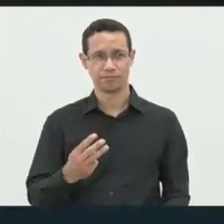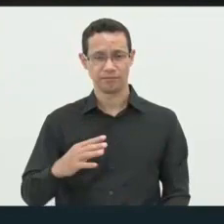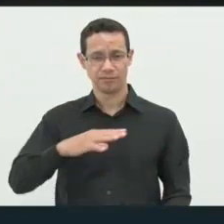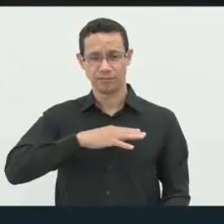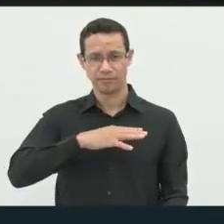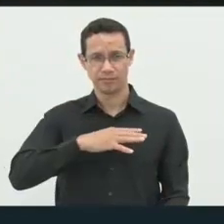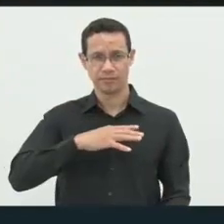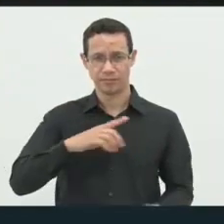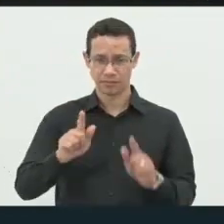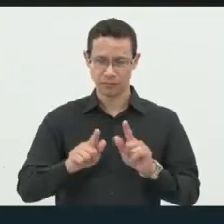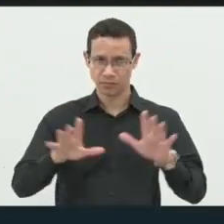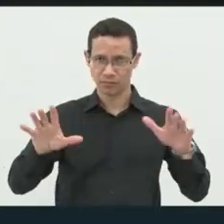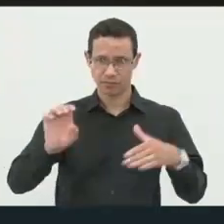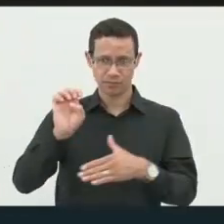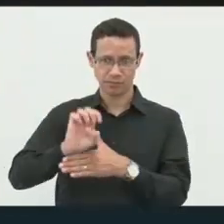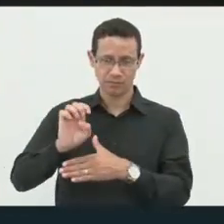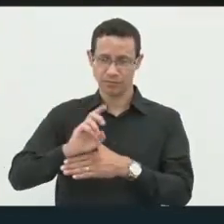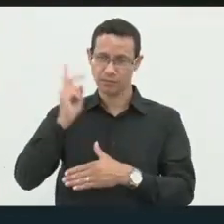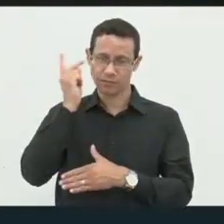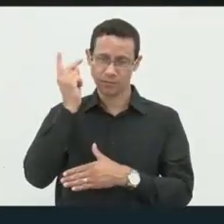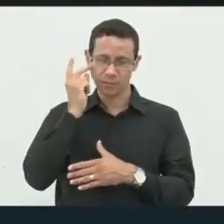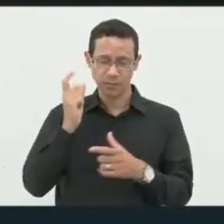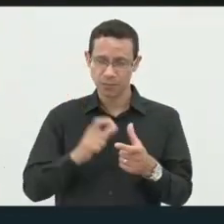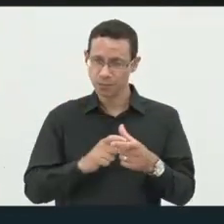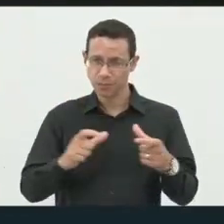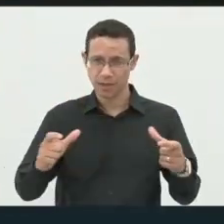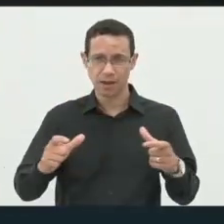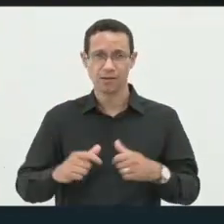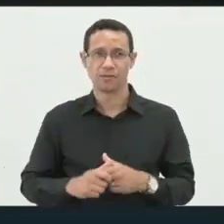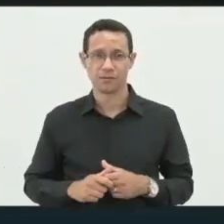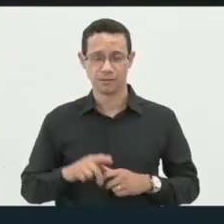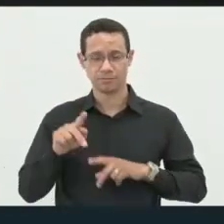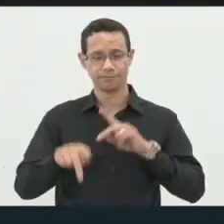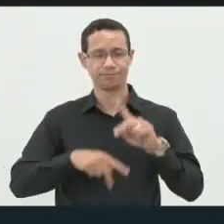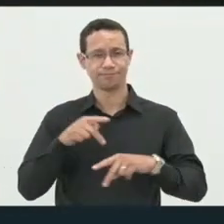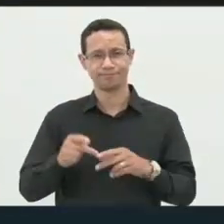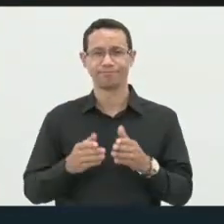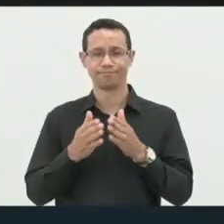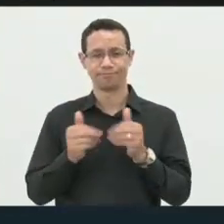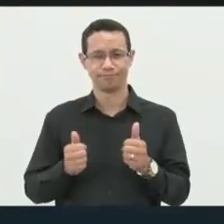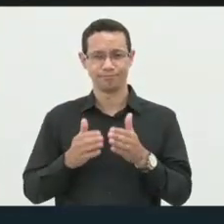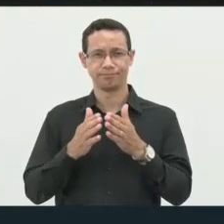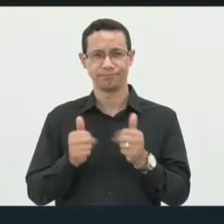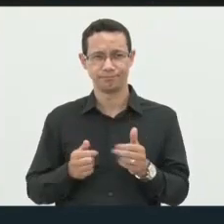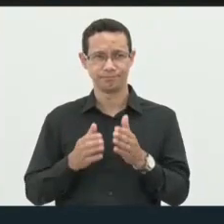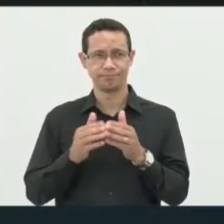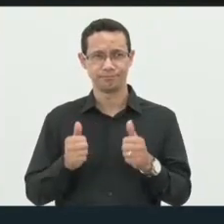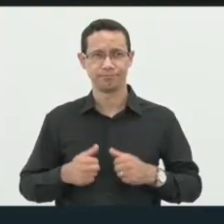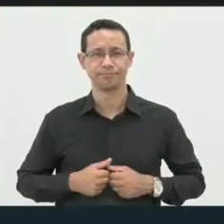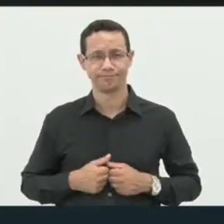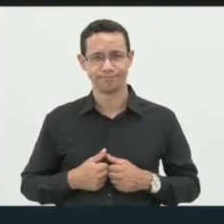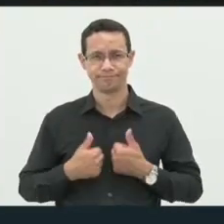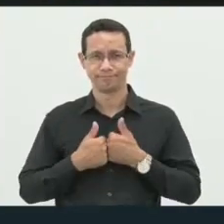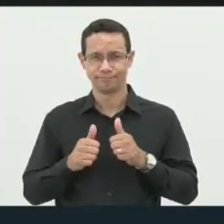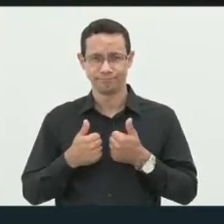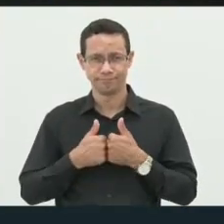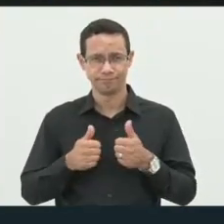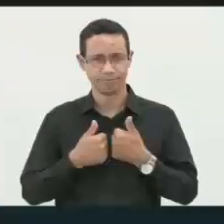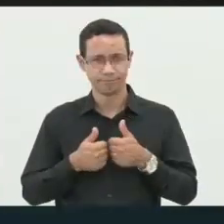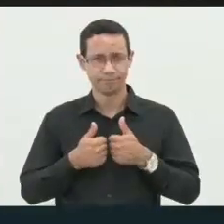maior estado do país o nosso povo tem que mendigar transporte público